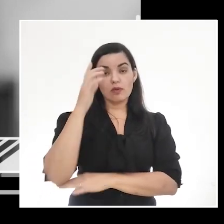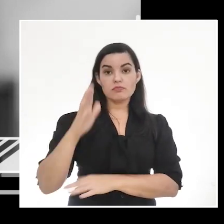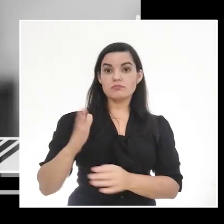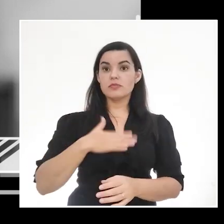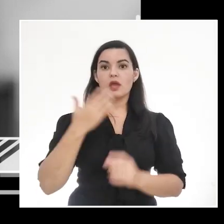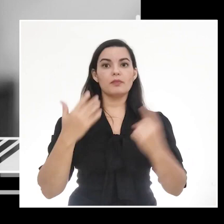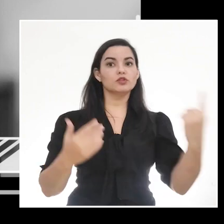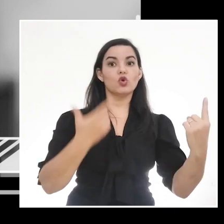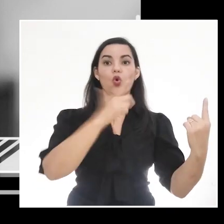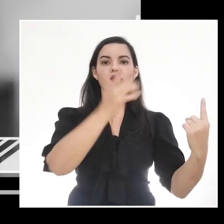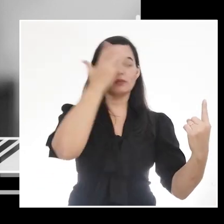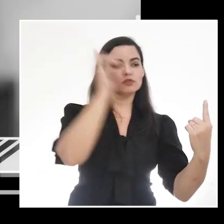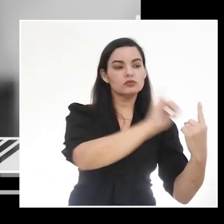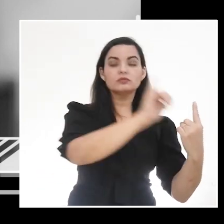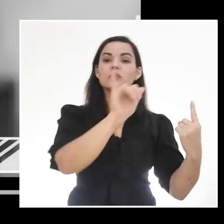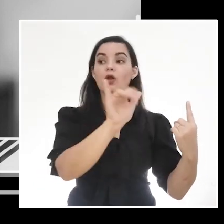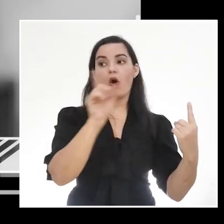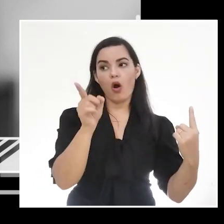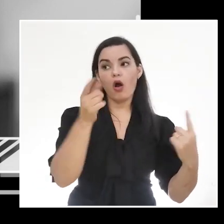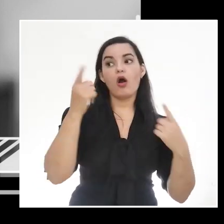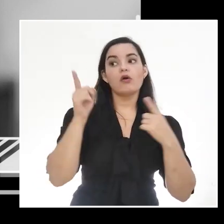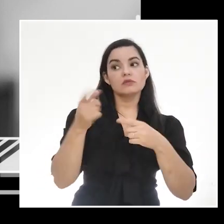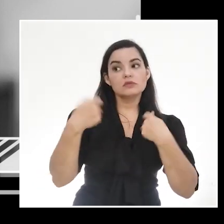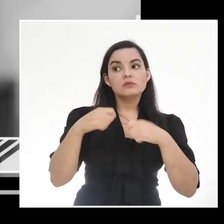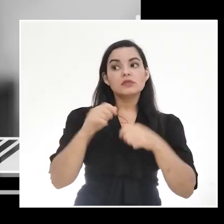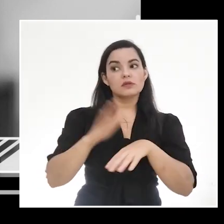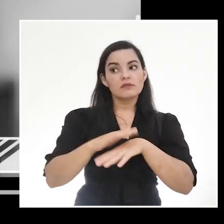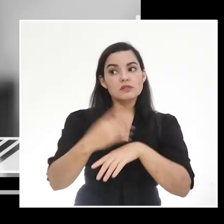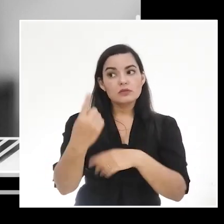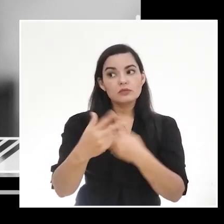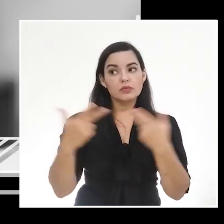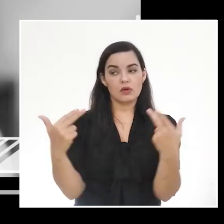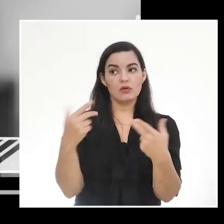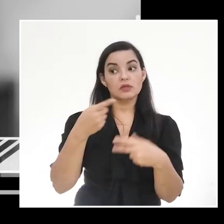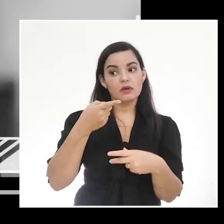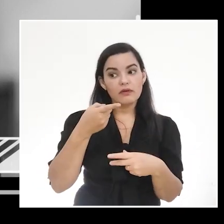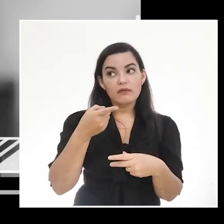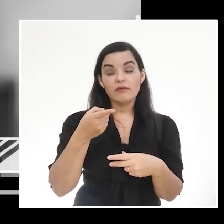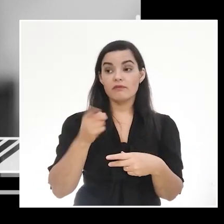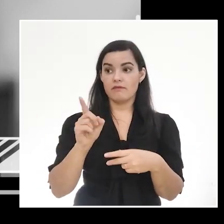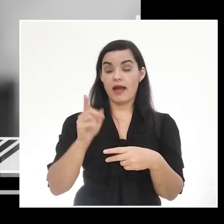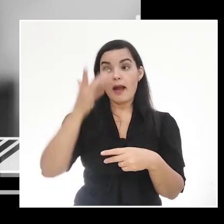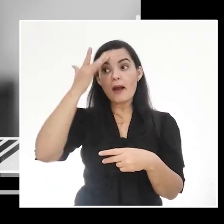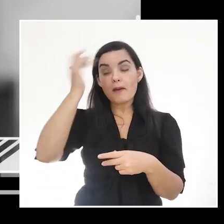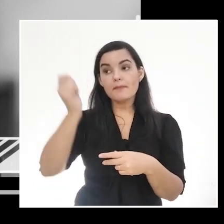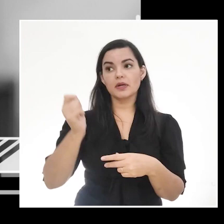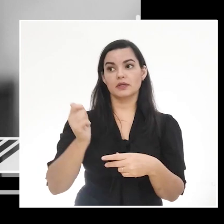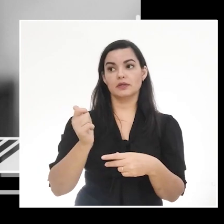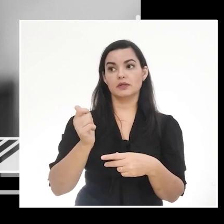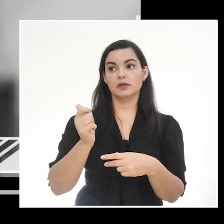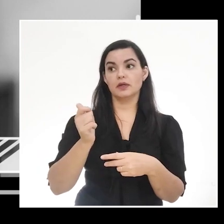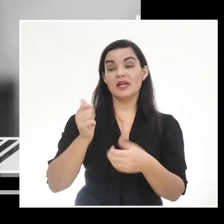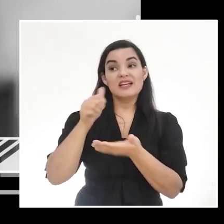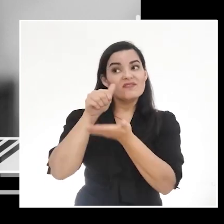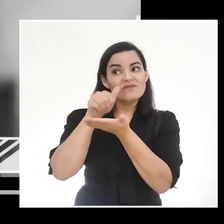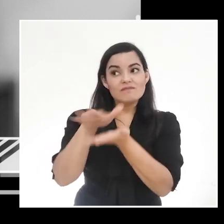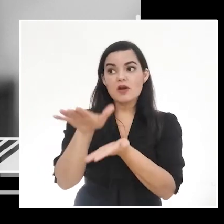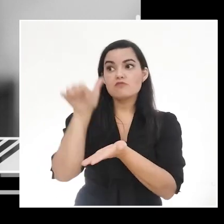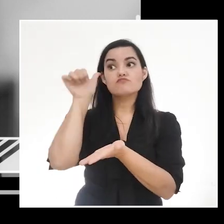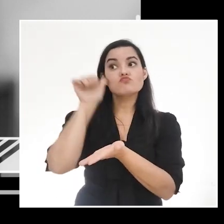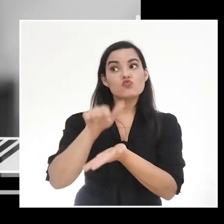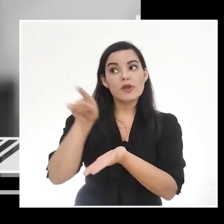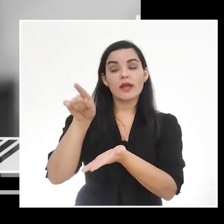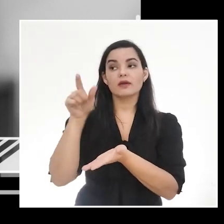e por um instante eu fiquei calado. E quando eu pensei em falar alguma coisa, um outro membro do grupo disse assim: você vai fazer uma